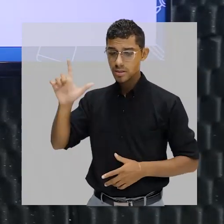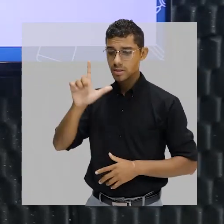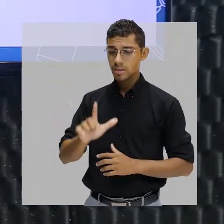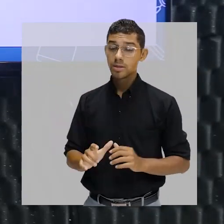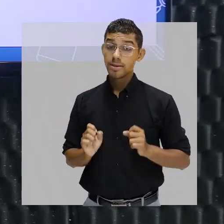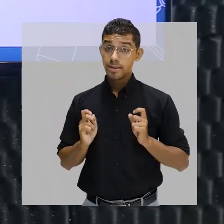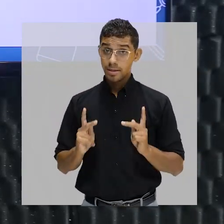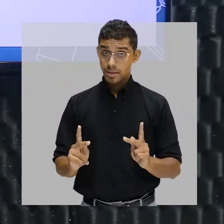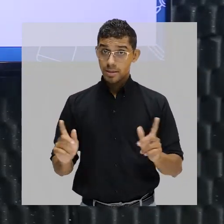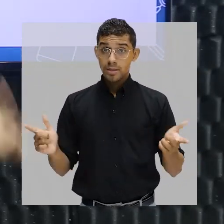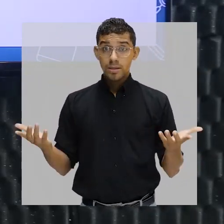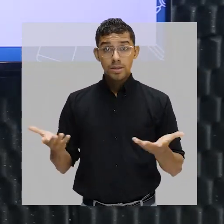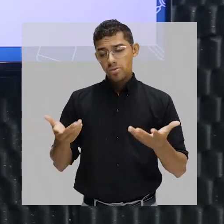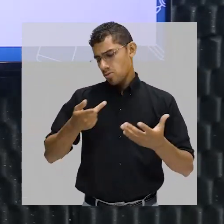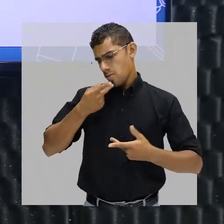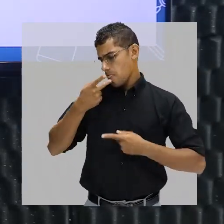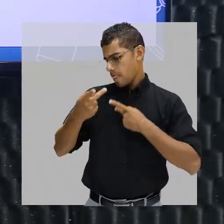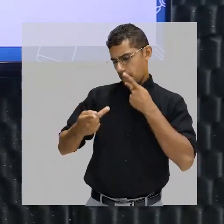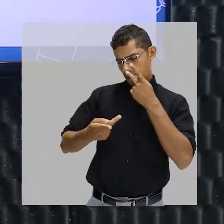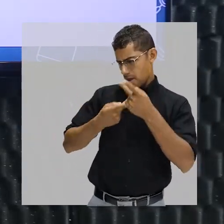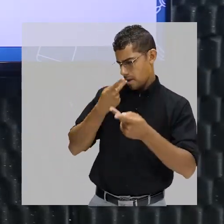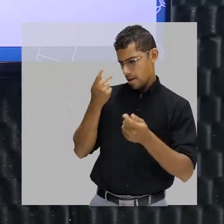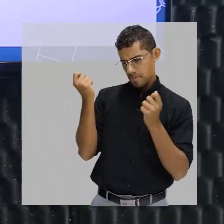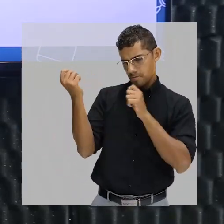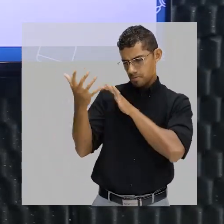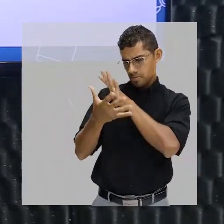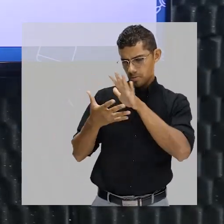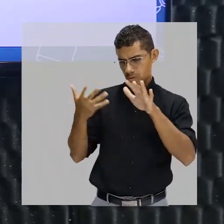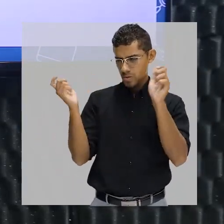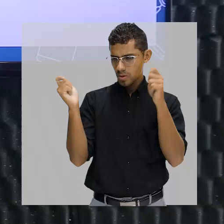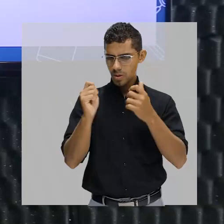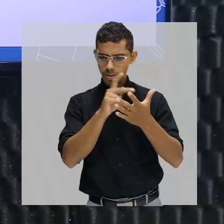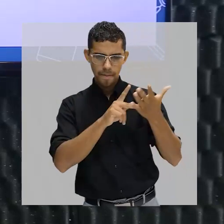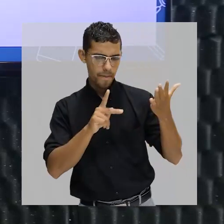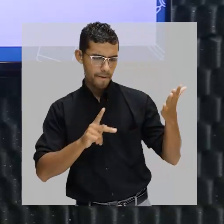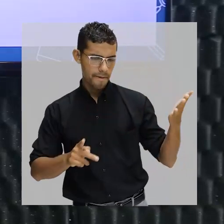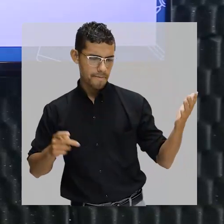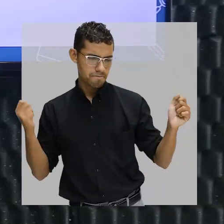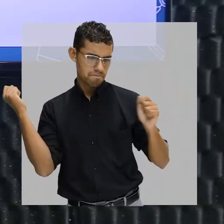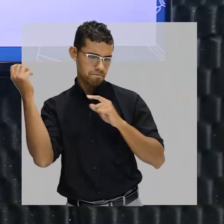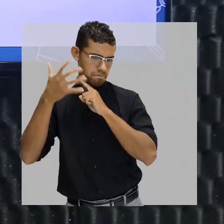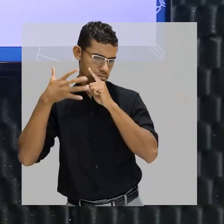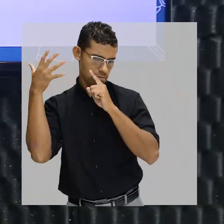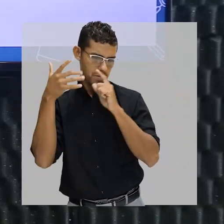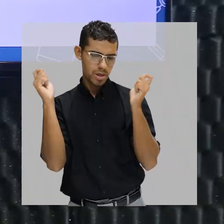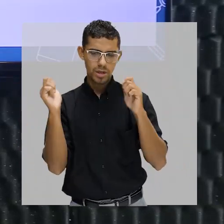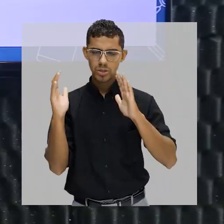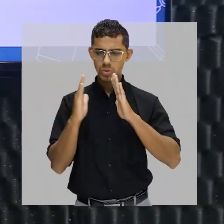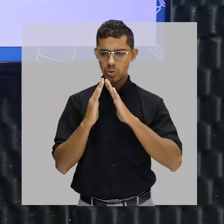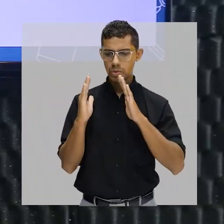exclusividade. Você pode falar, né, com a função poética num discurso aí na sua casa,